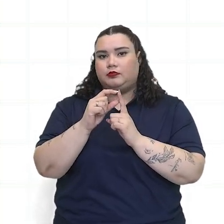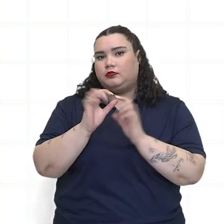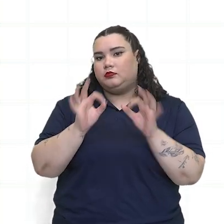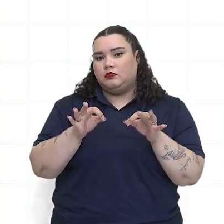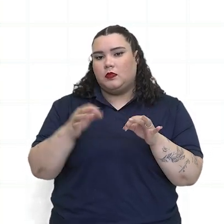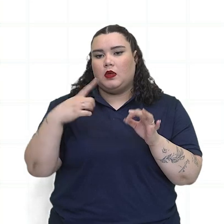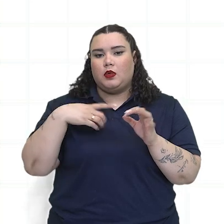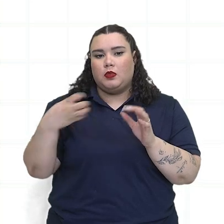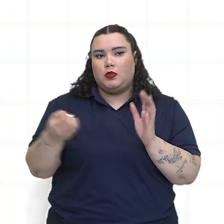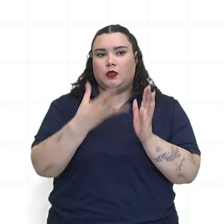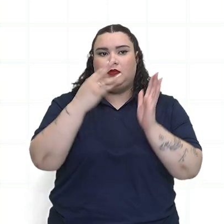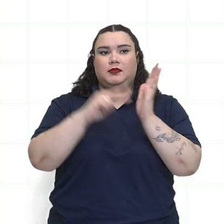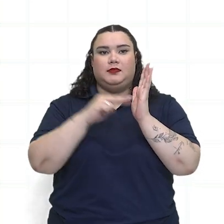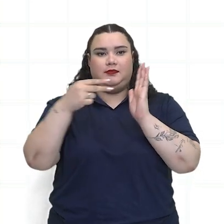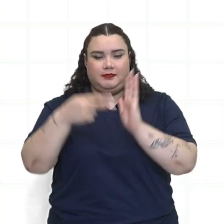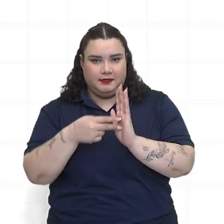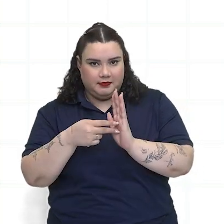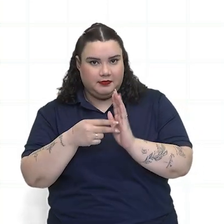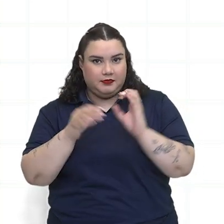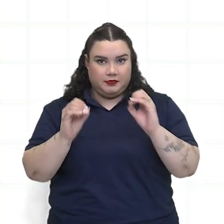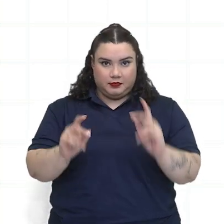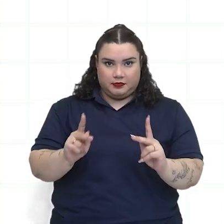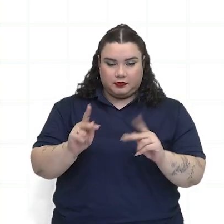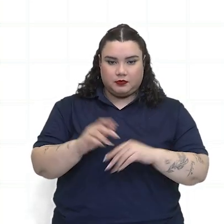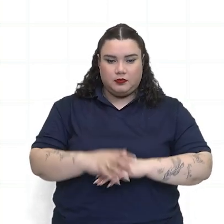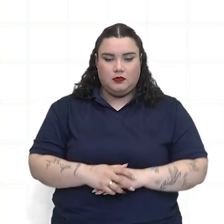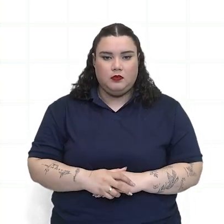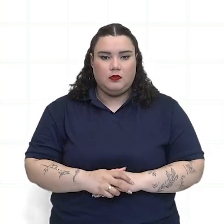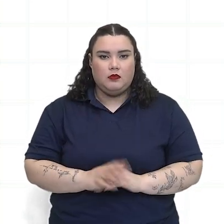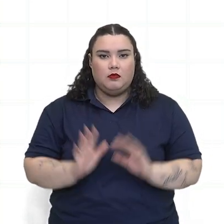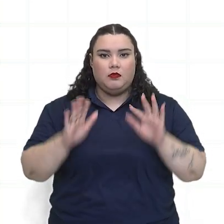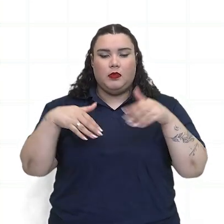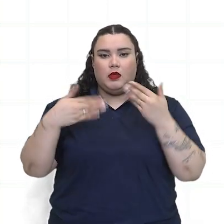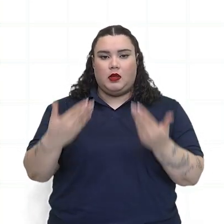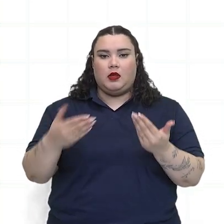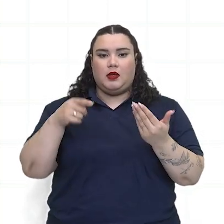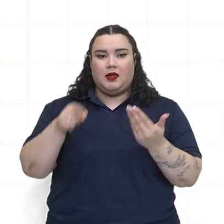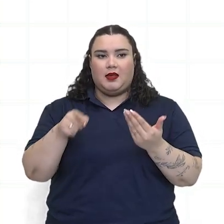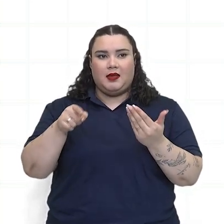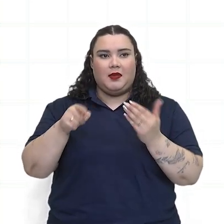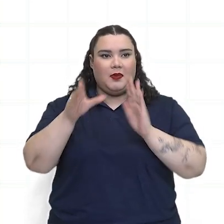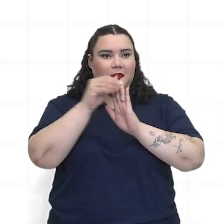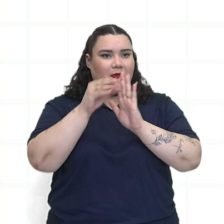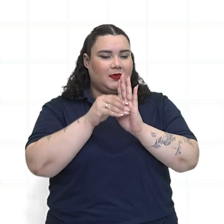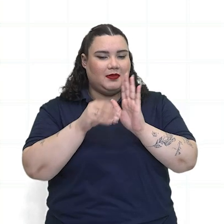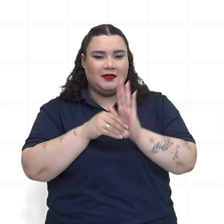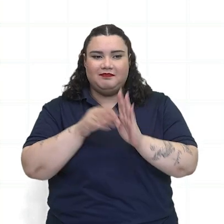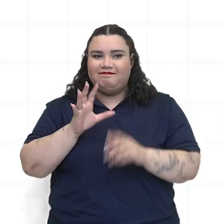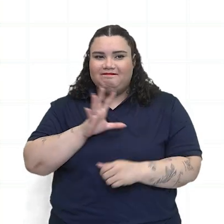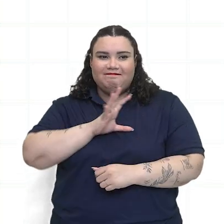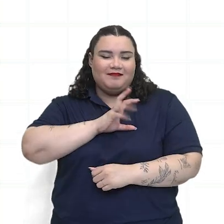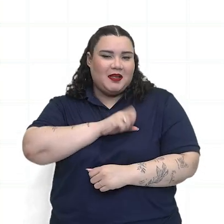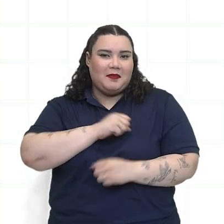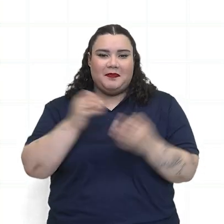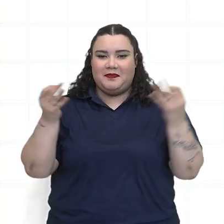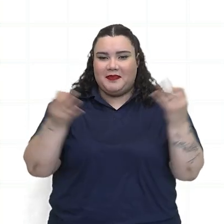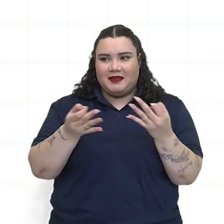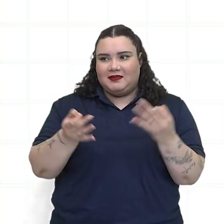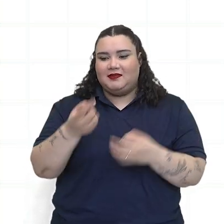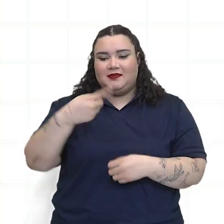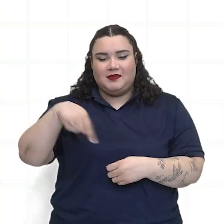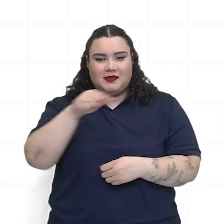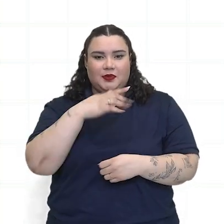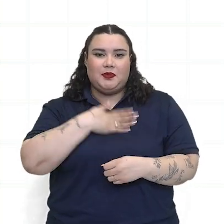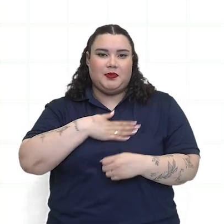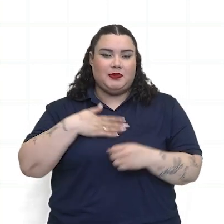com um novo sentido. Muito bem. Então, esse assunto me apaixona, gente, olha. E eu tenho certeza que vai apaixonar